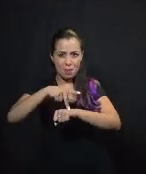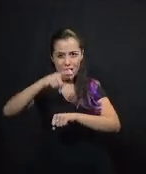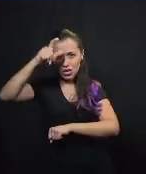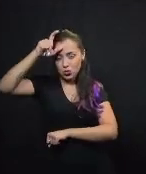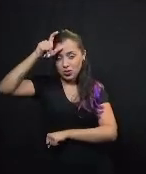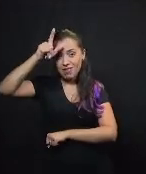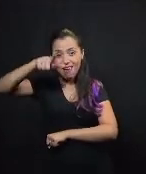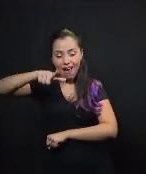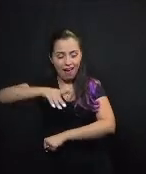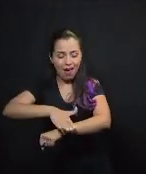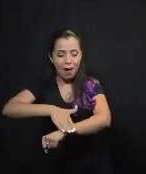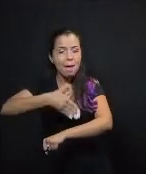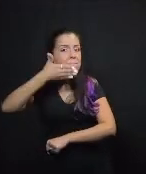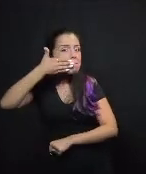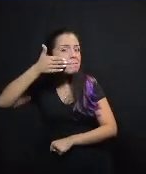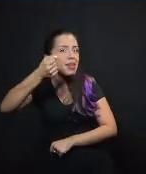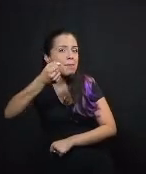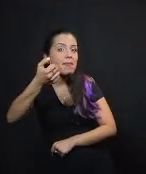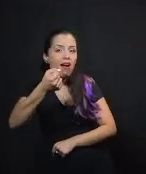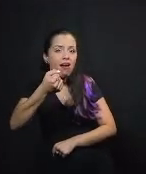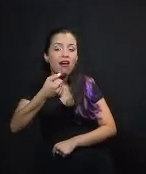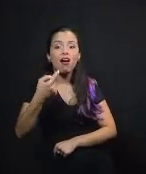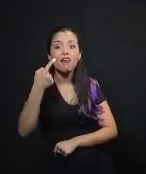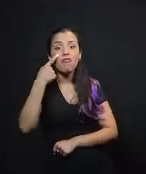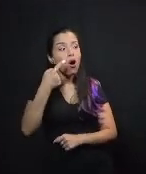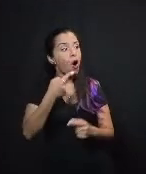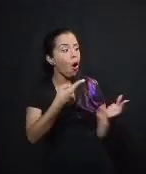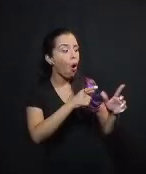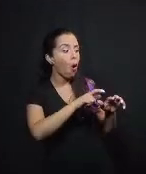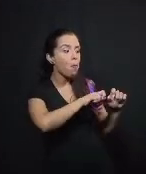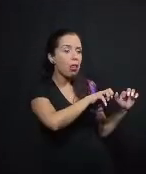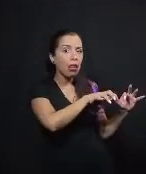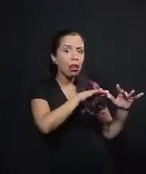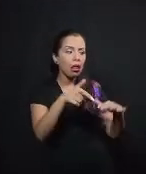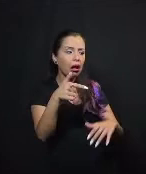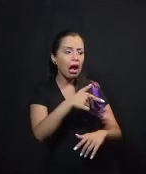hábitos selvagens, degradantes